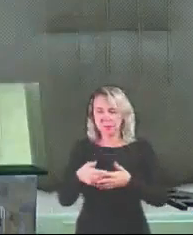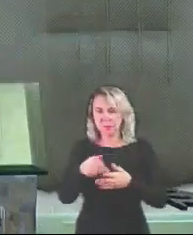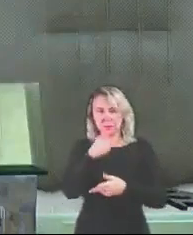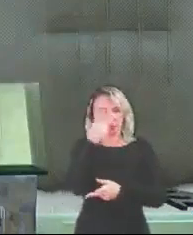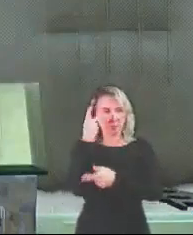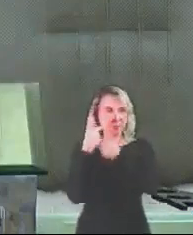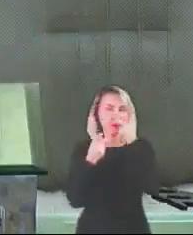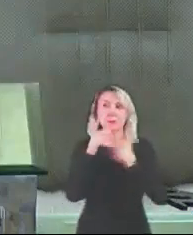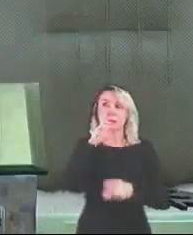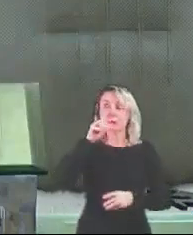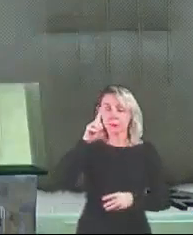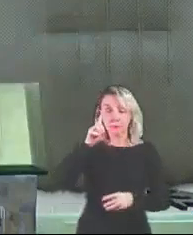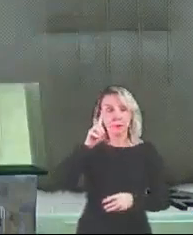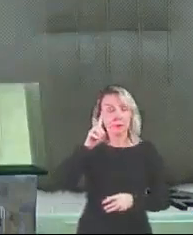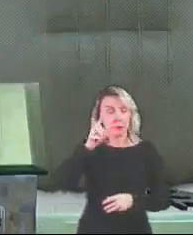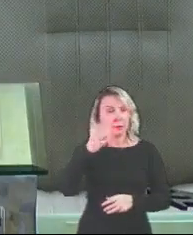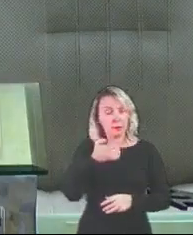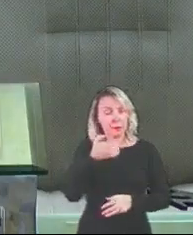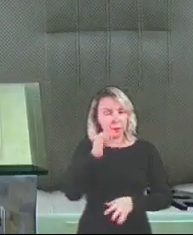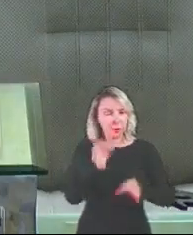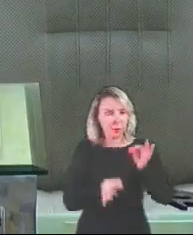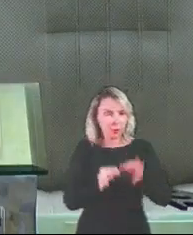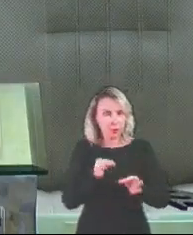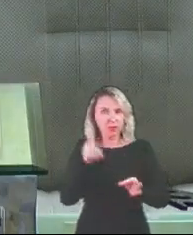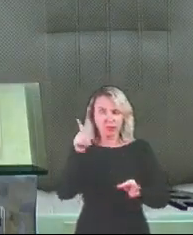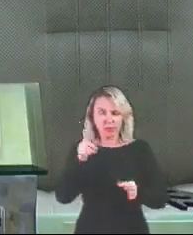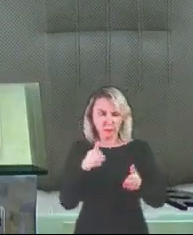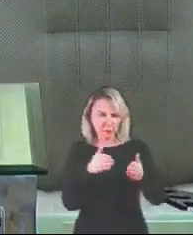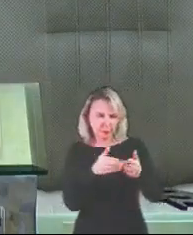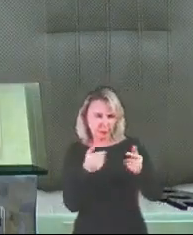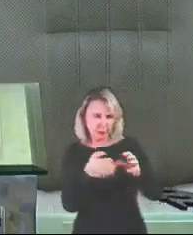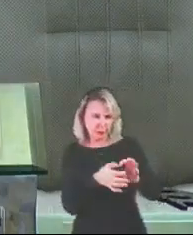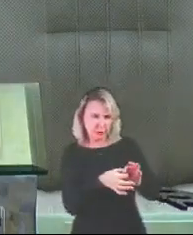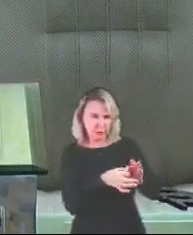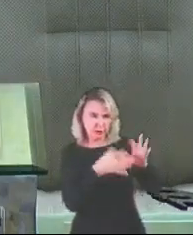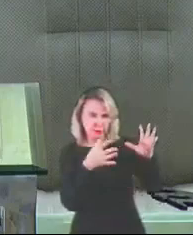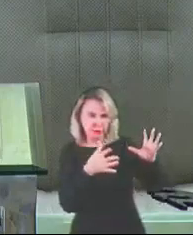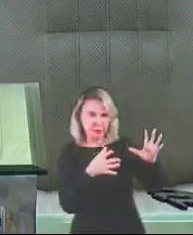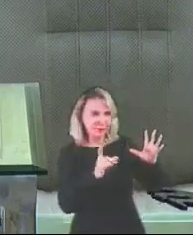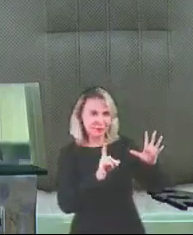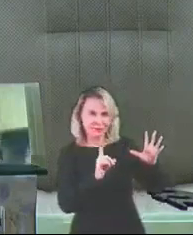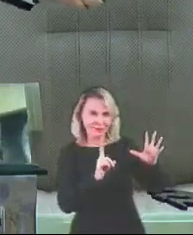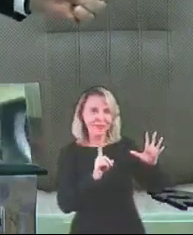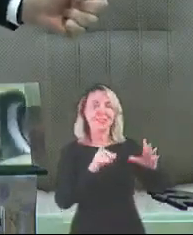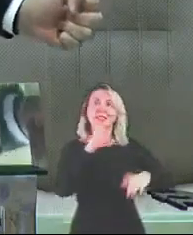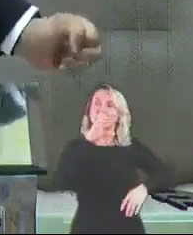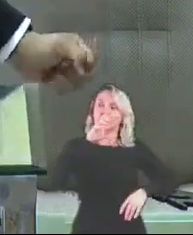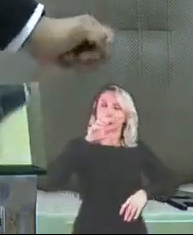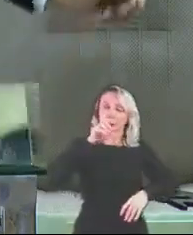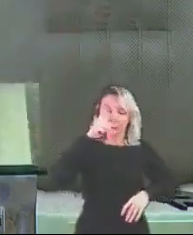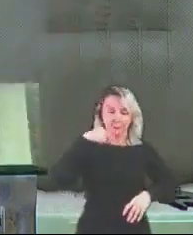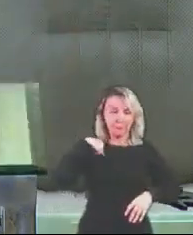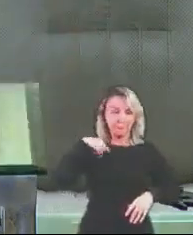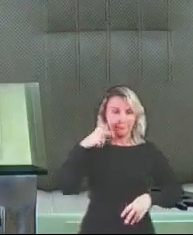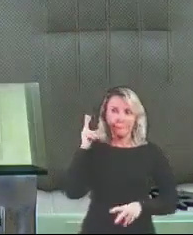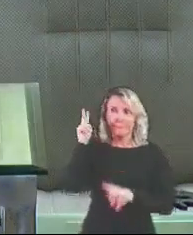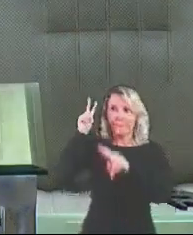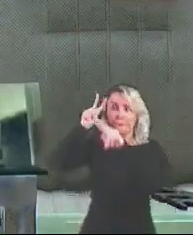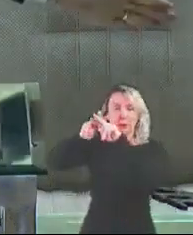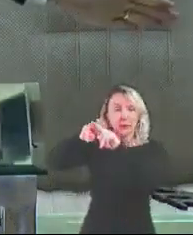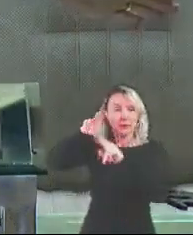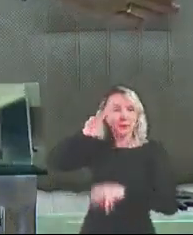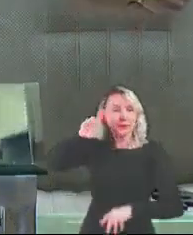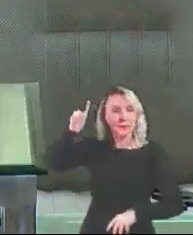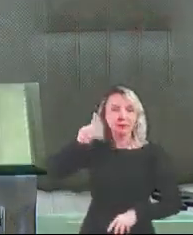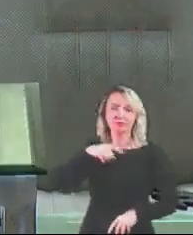não pede permissão, porque Ele não está sujeito à justiça. Ninguém pode prender o Todo-Poderoso. Ele, quando abre a